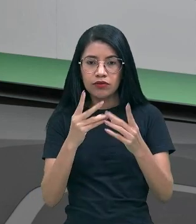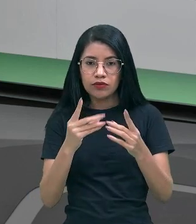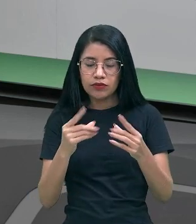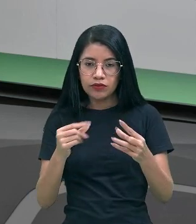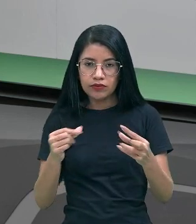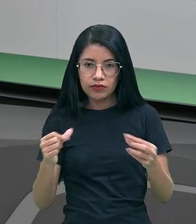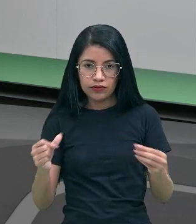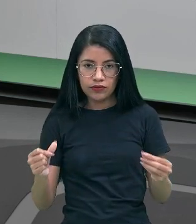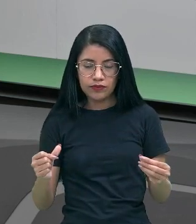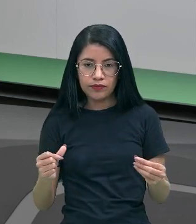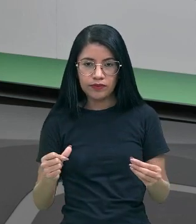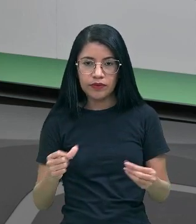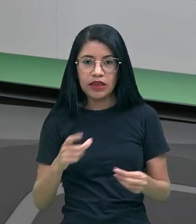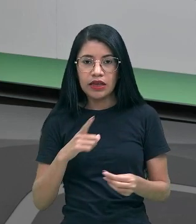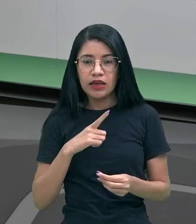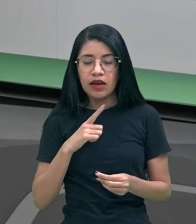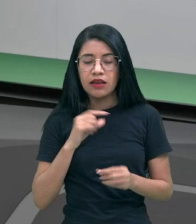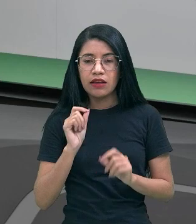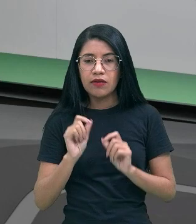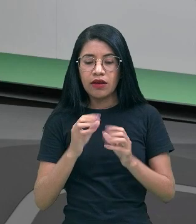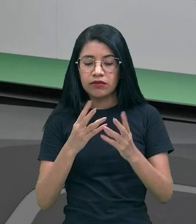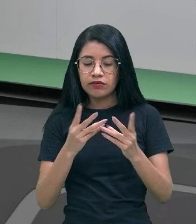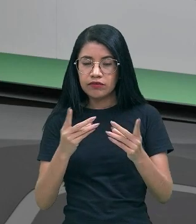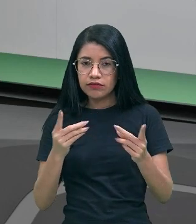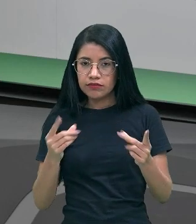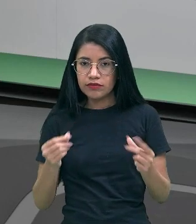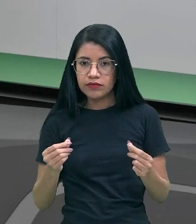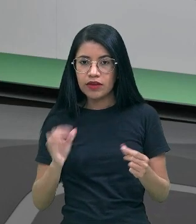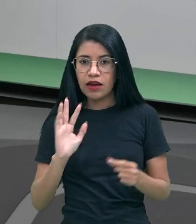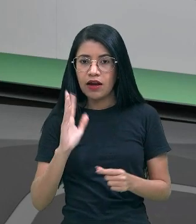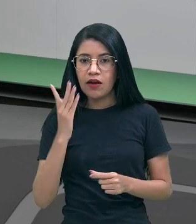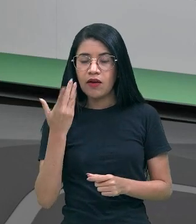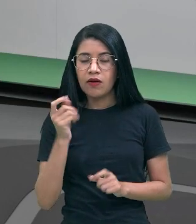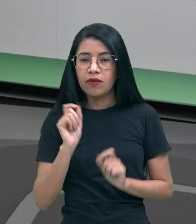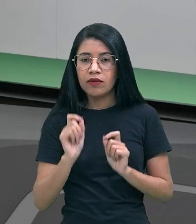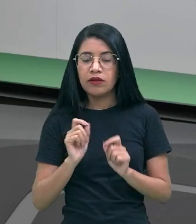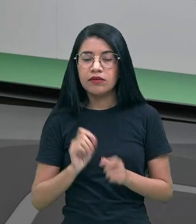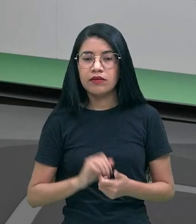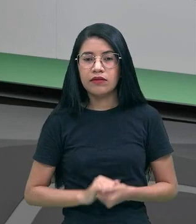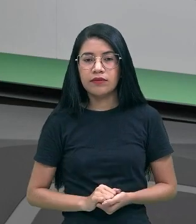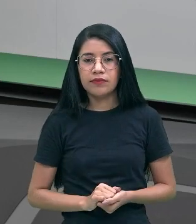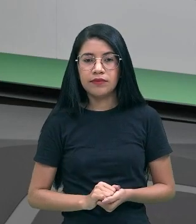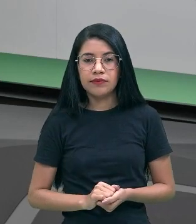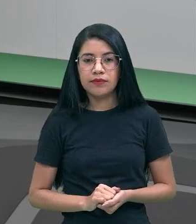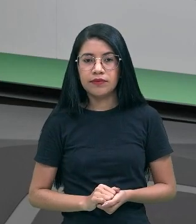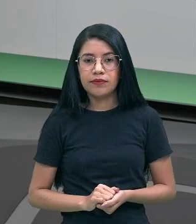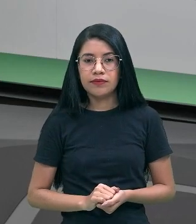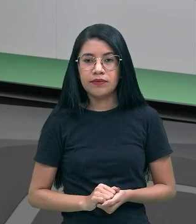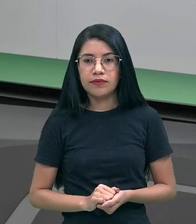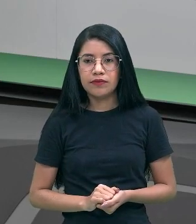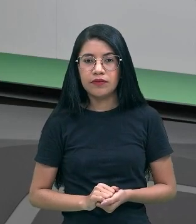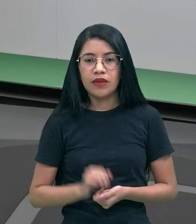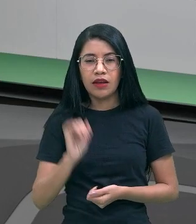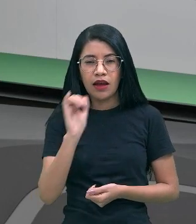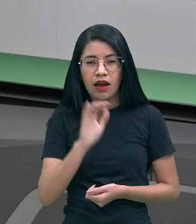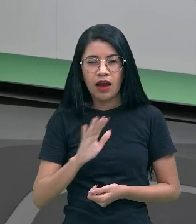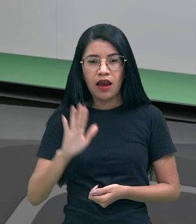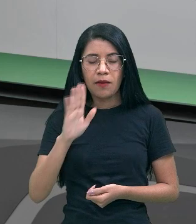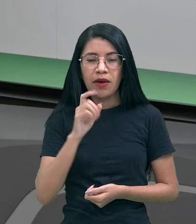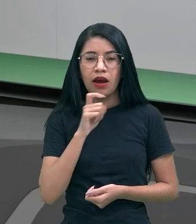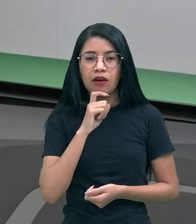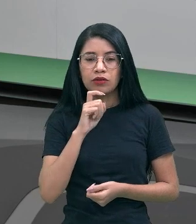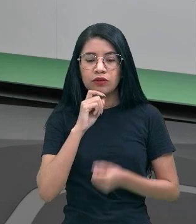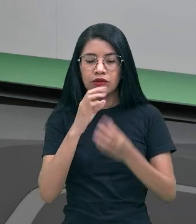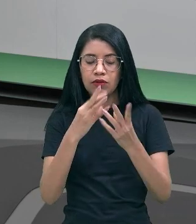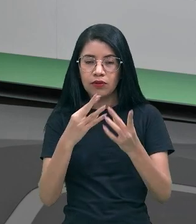geleiras. Tendo o derretimento das geleiras, eu tenho aqui, ó, olha aqui as geleiras derretendo. Eu tenho